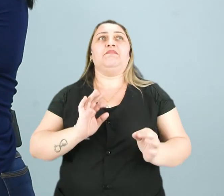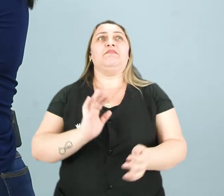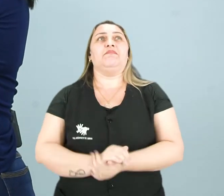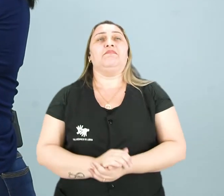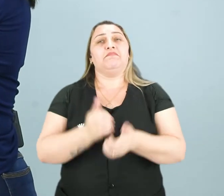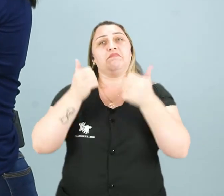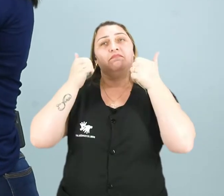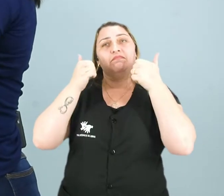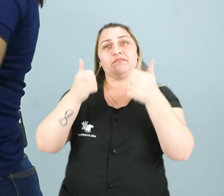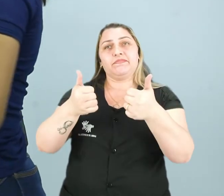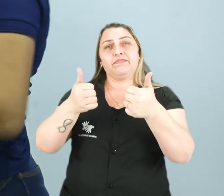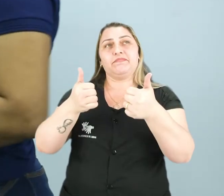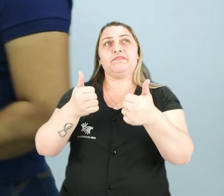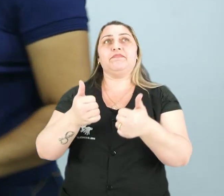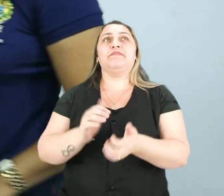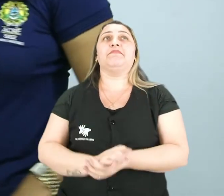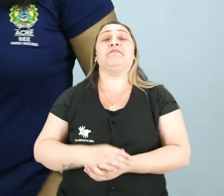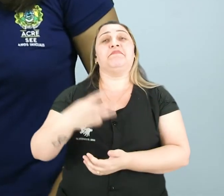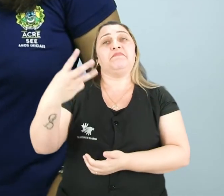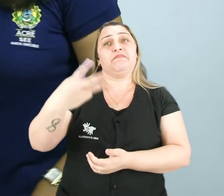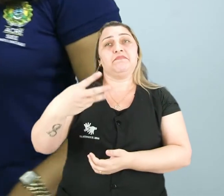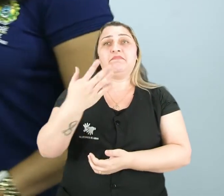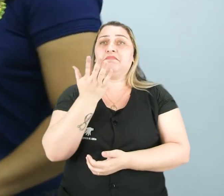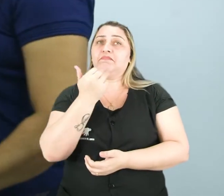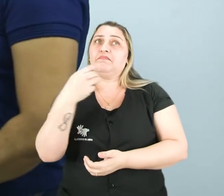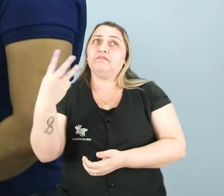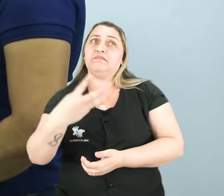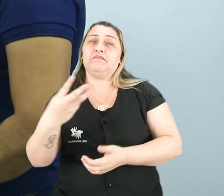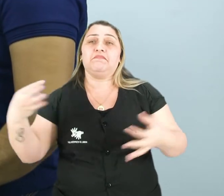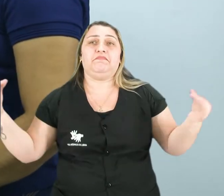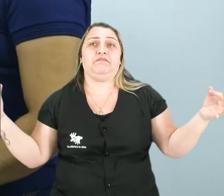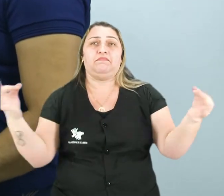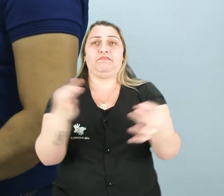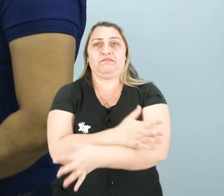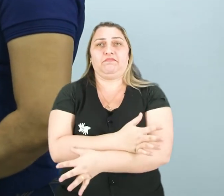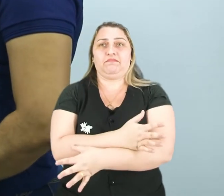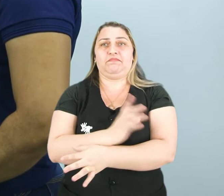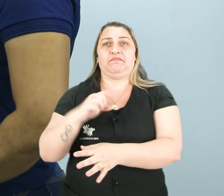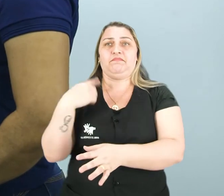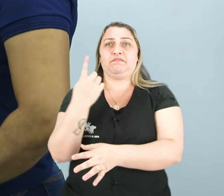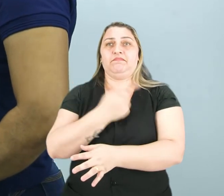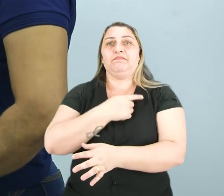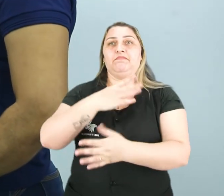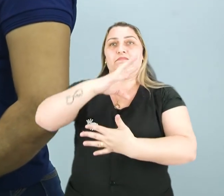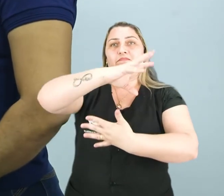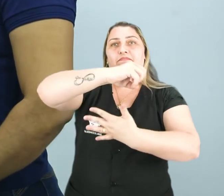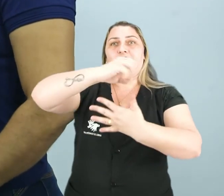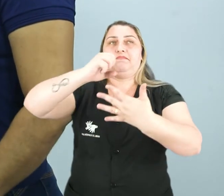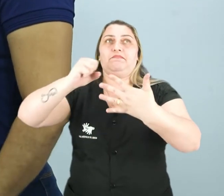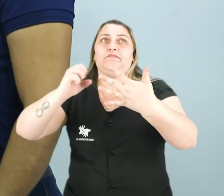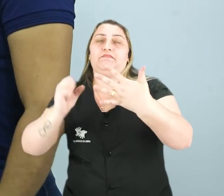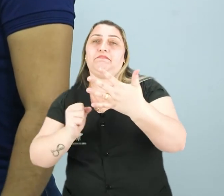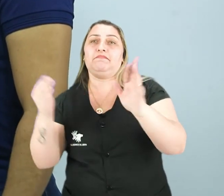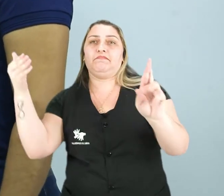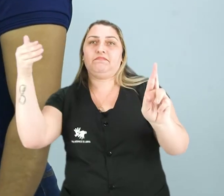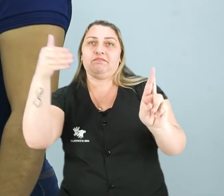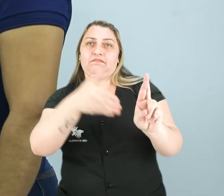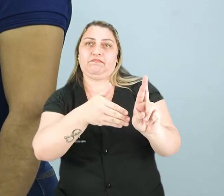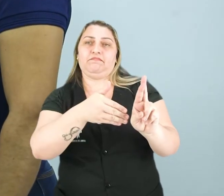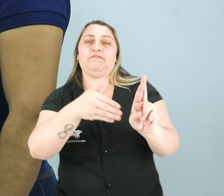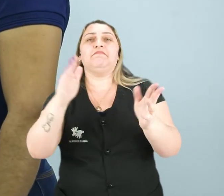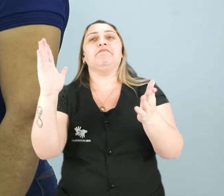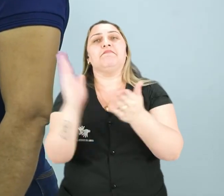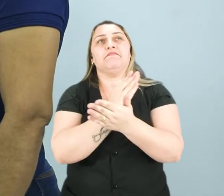tá? Ele é um consumidor terciário. Então, assim, nós completamos a nossa cadeia alimentar representada